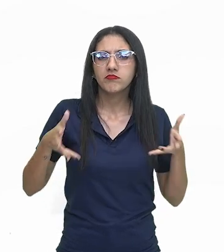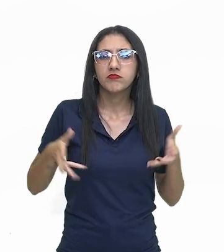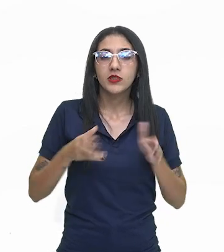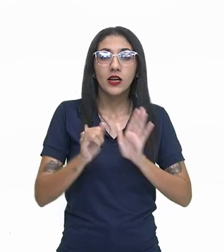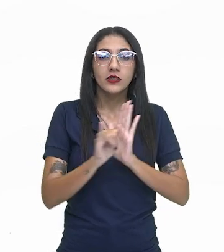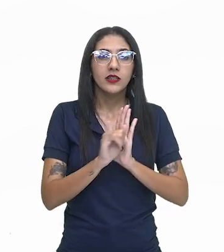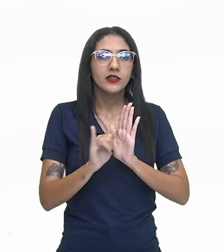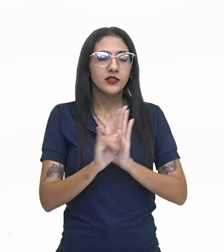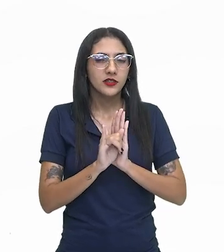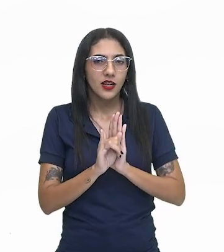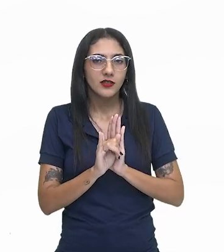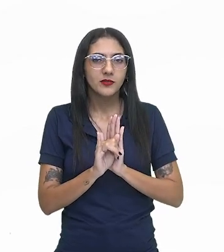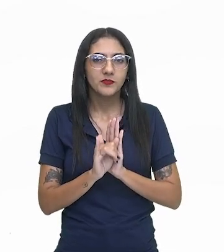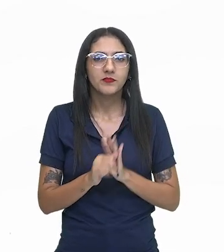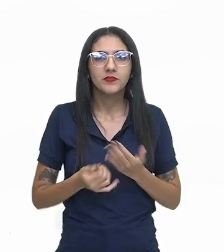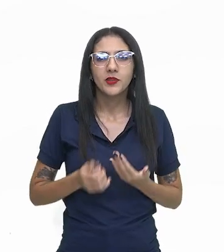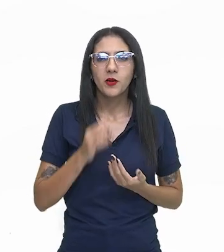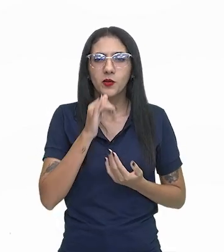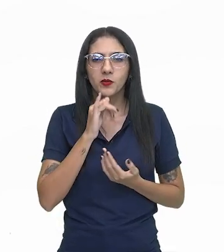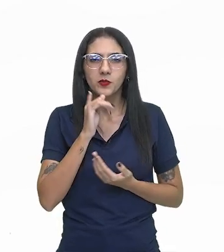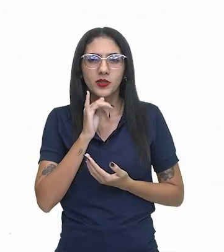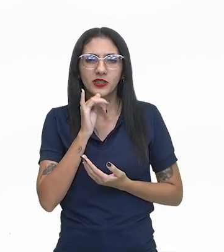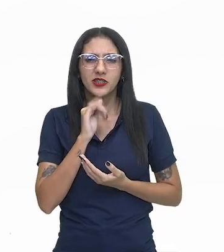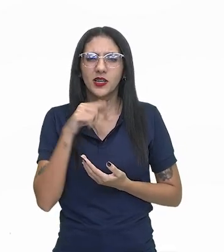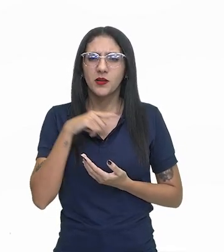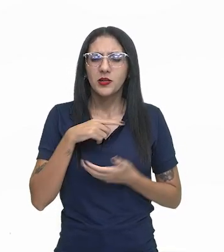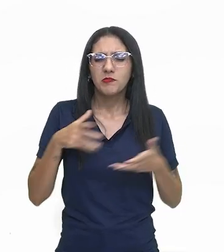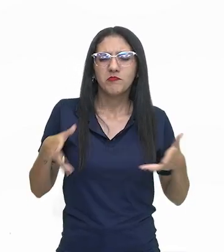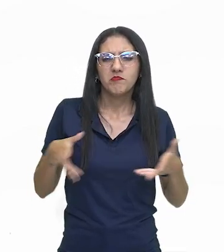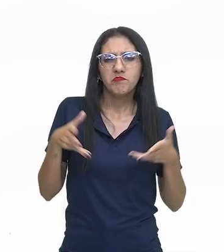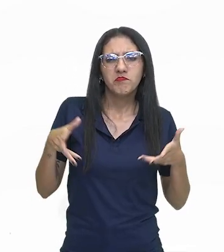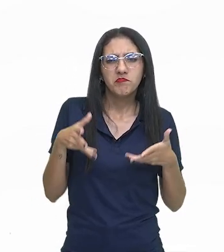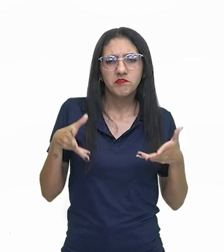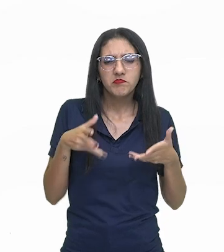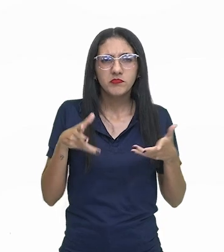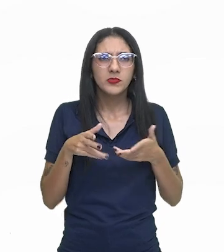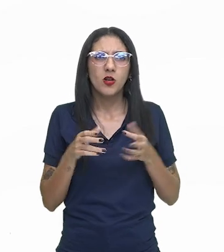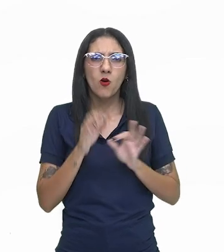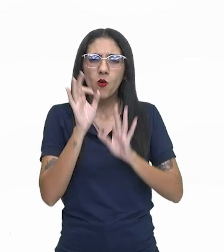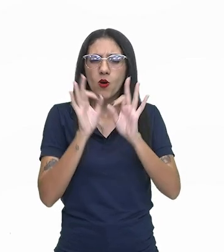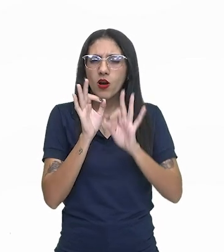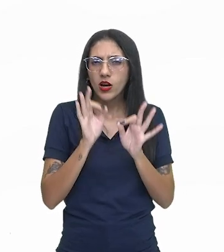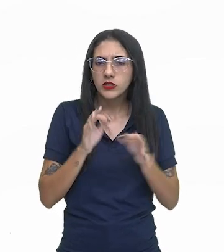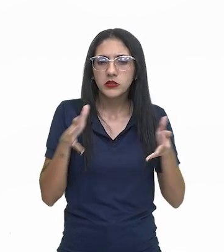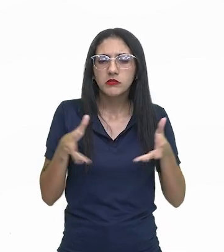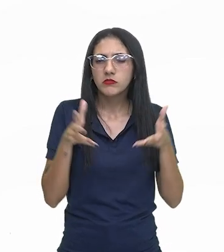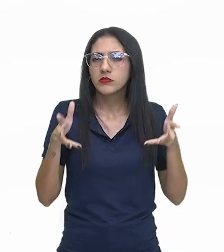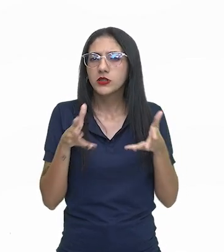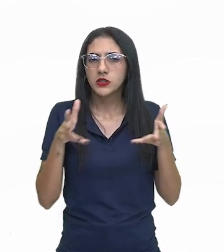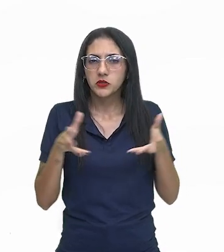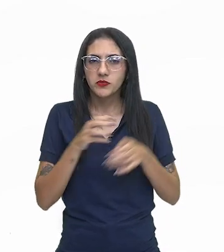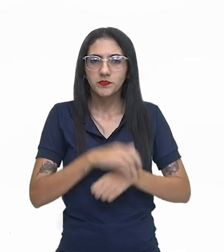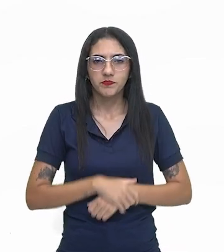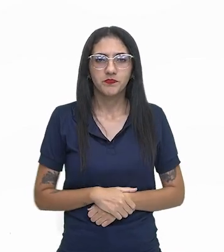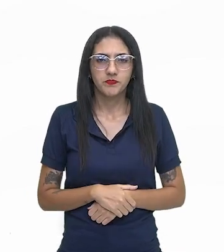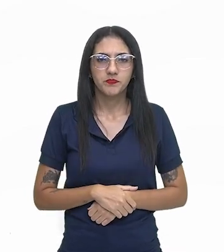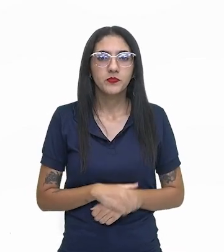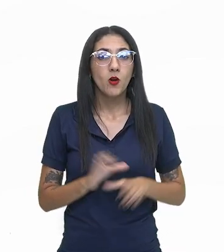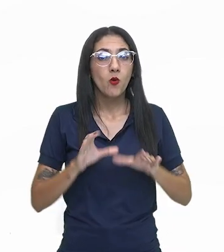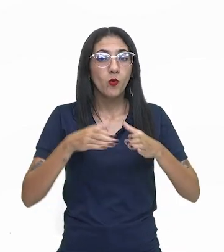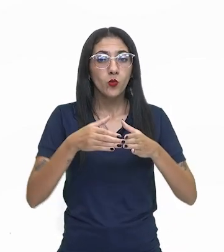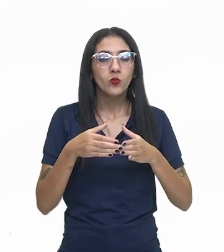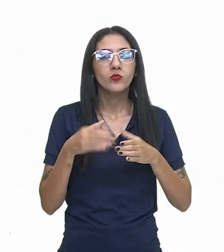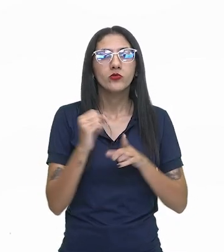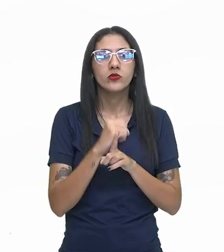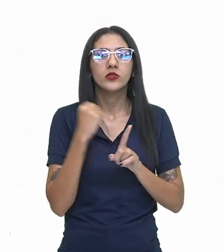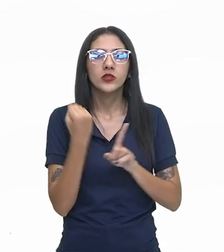É ali como tem aquele cadinho que faz o ouro, né? Ali tem o lugar de forjar o cidadão. Os movimentos sociais são